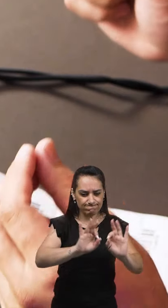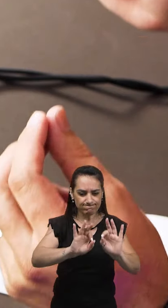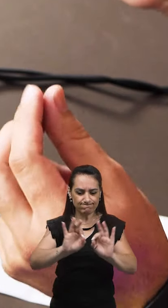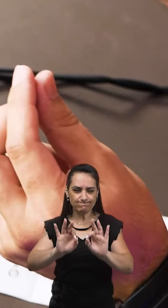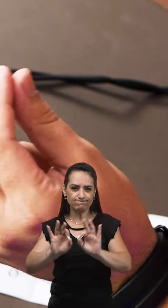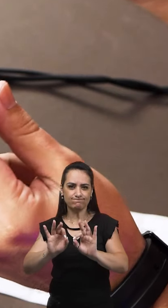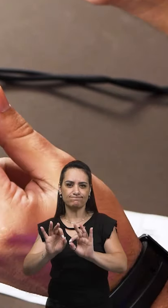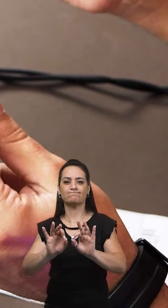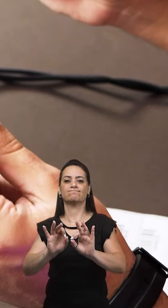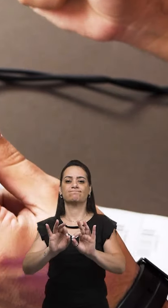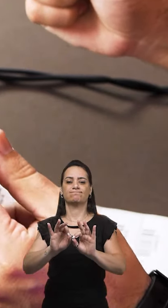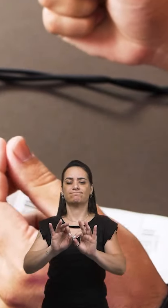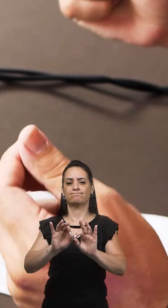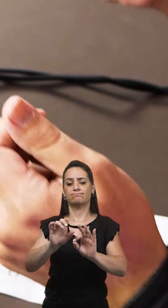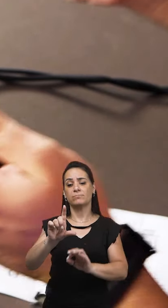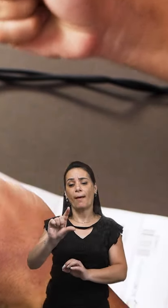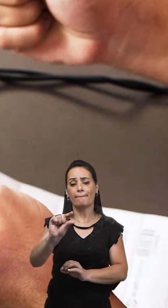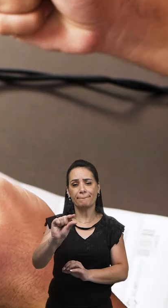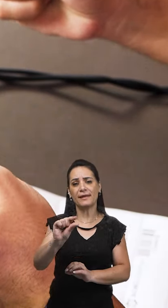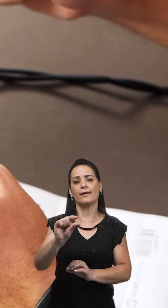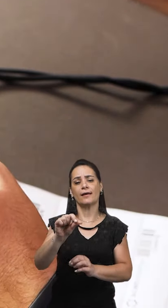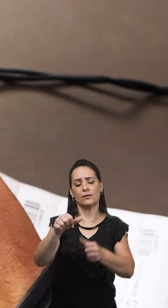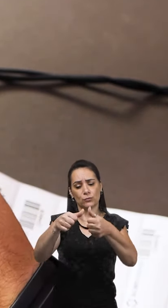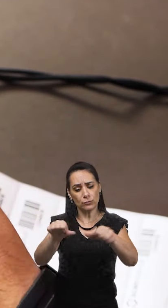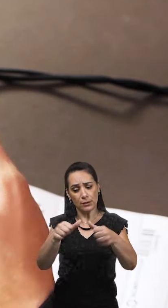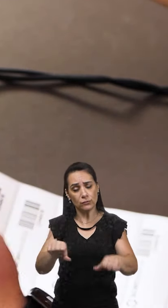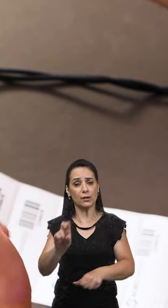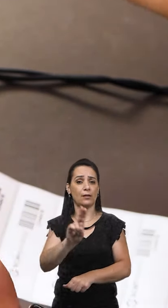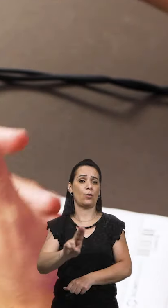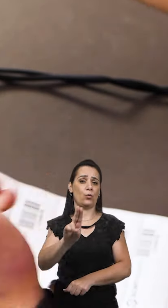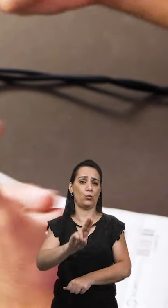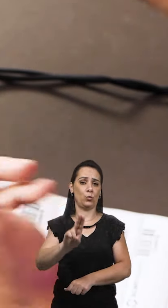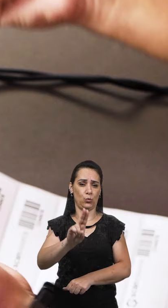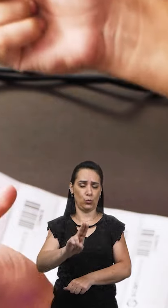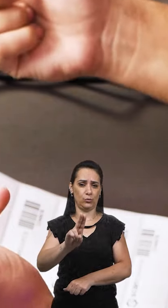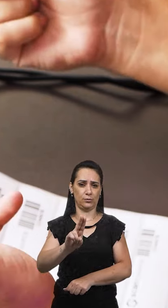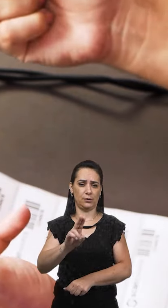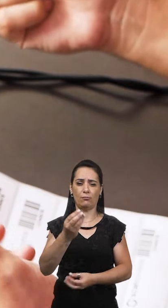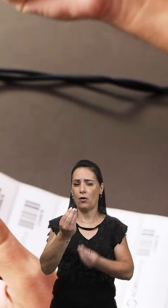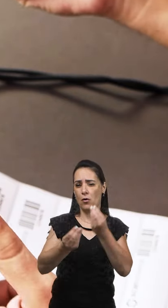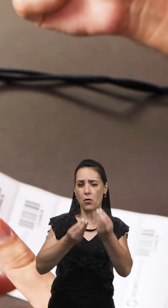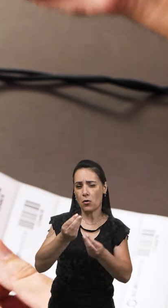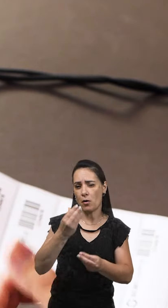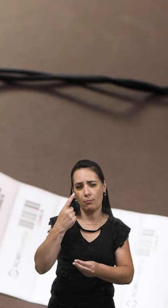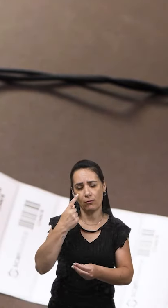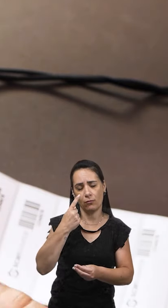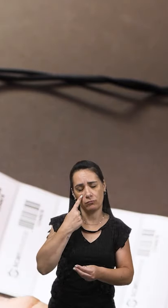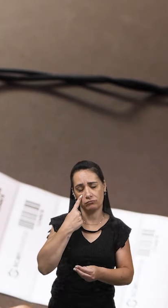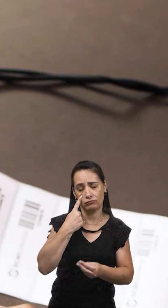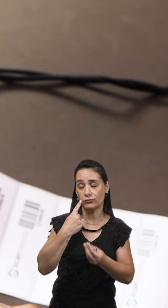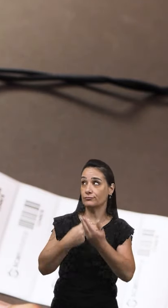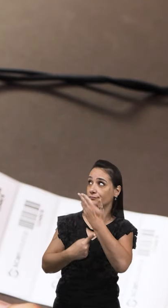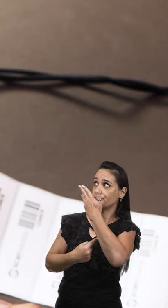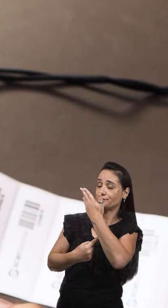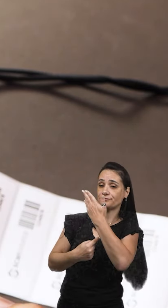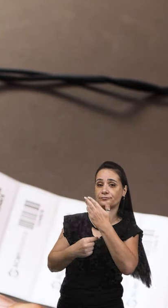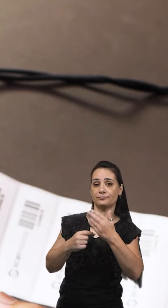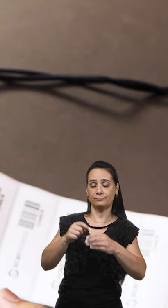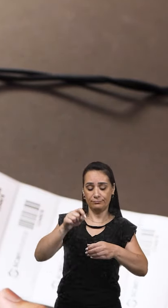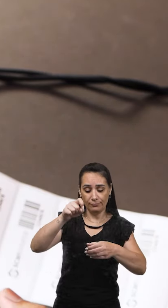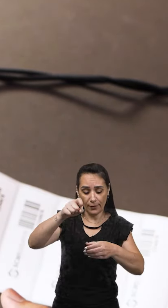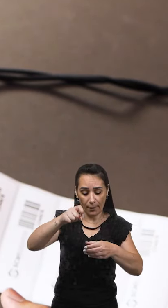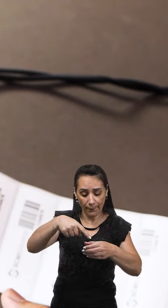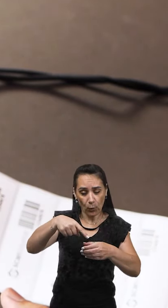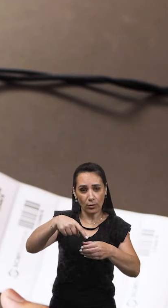calibragem utilizando menos recursos, menos consumir menos etiquetas, tá? E como que eu faço isso? Eu venho